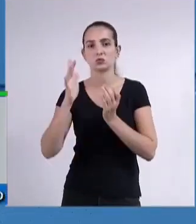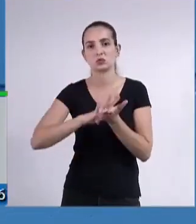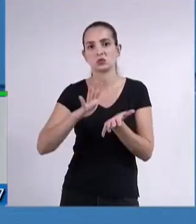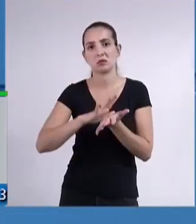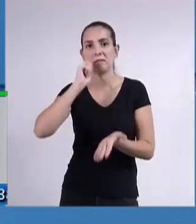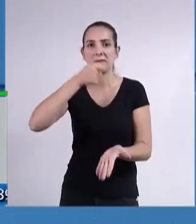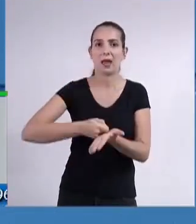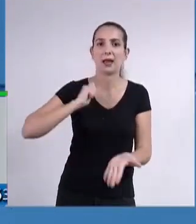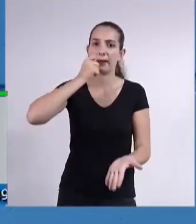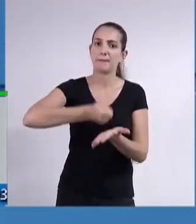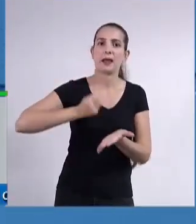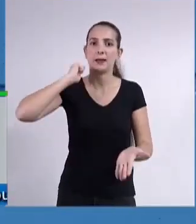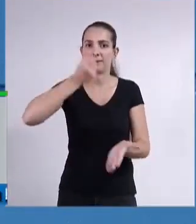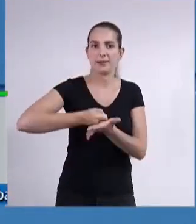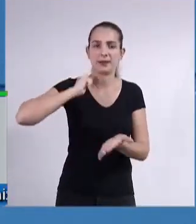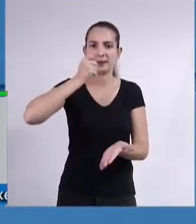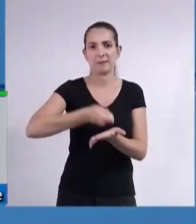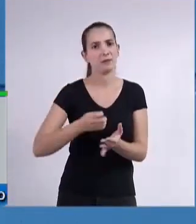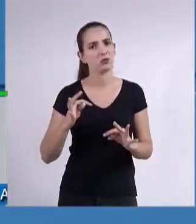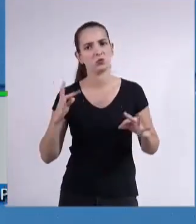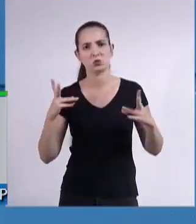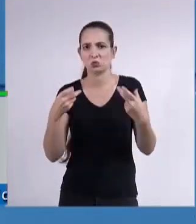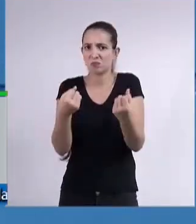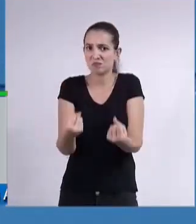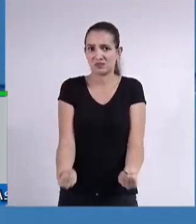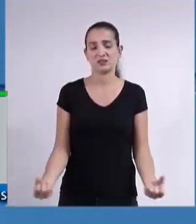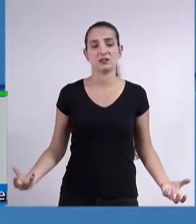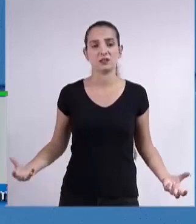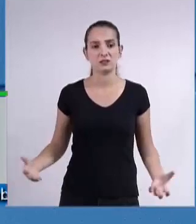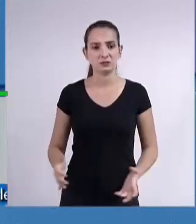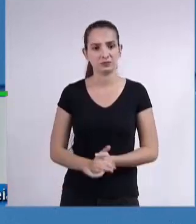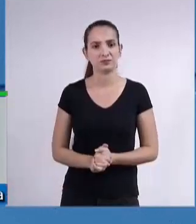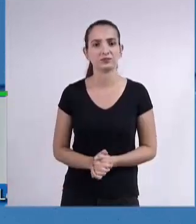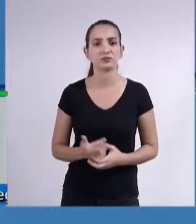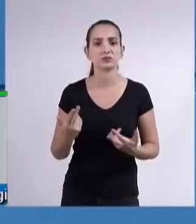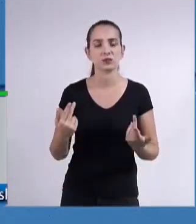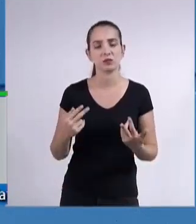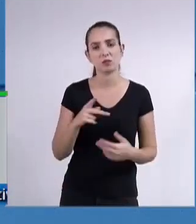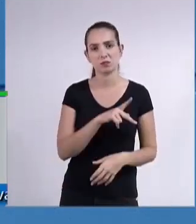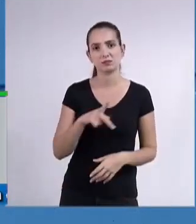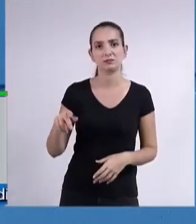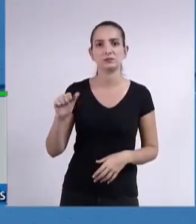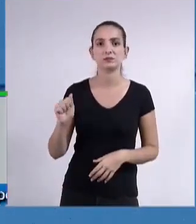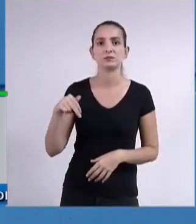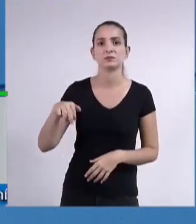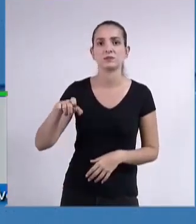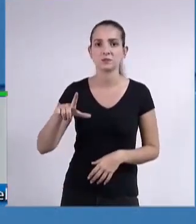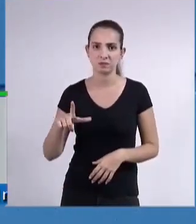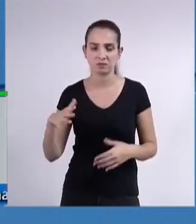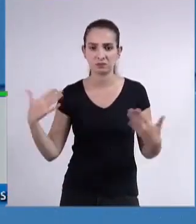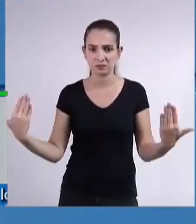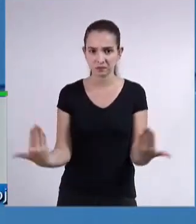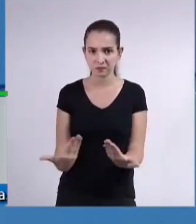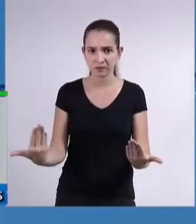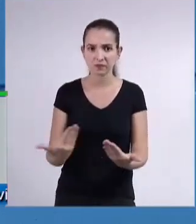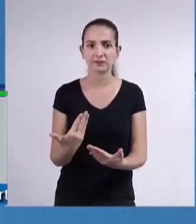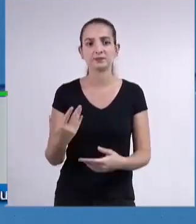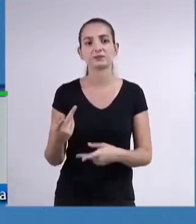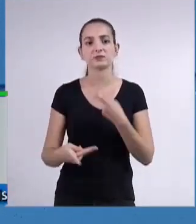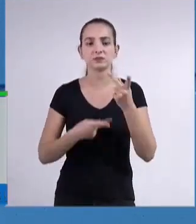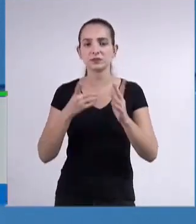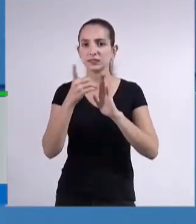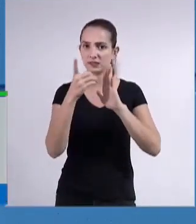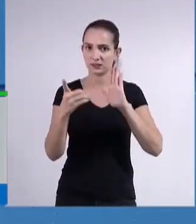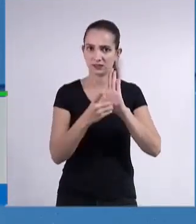o diretor-presidente da ANEEL me disse hoje, quando eu indaguei em relação a esse decreto que existe, que está